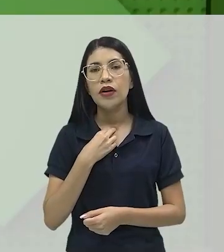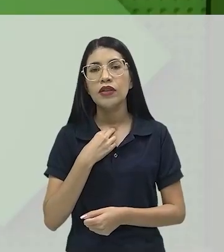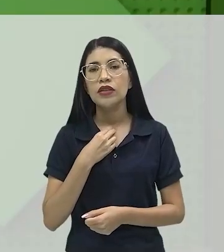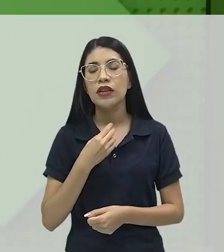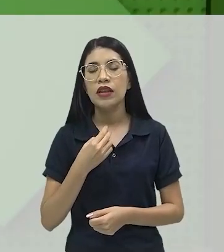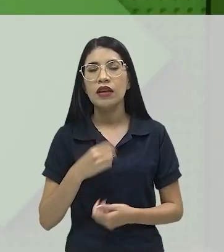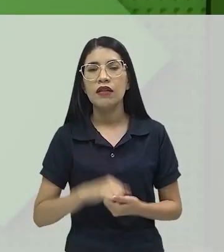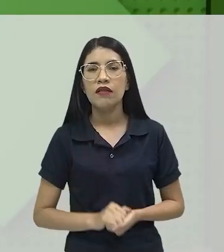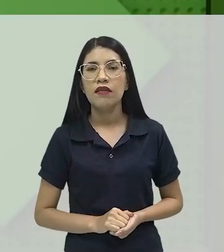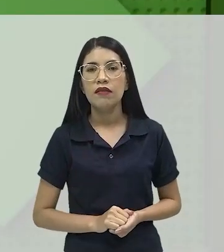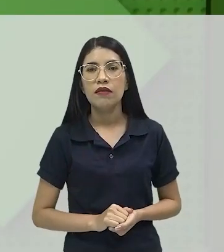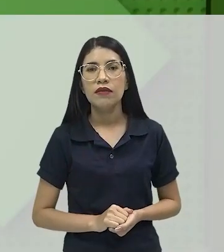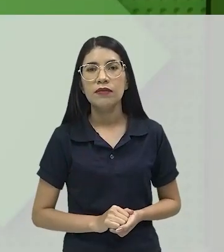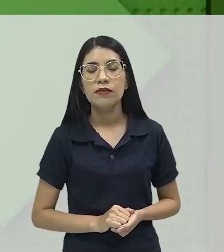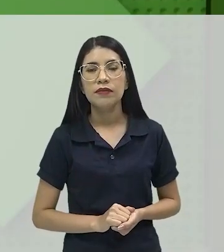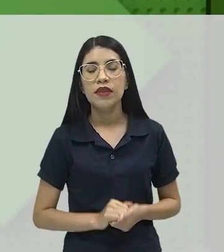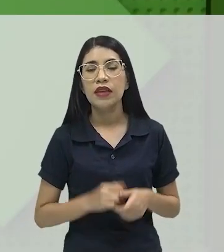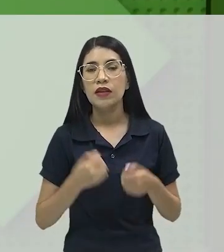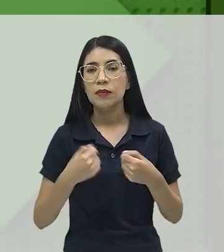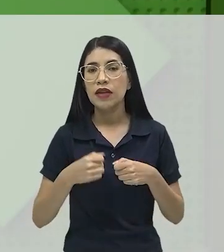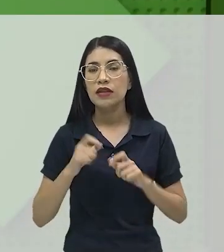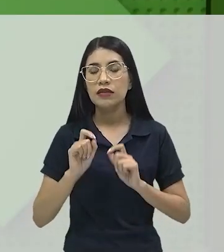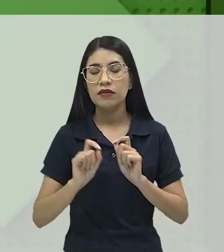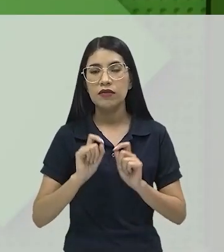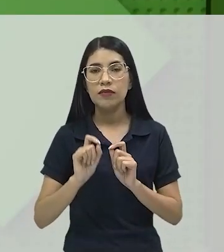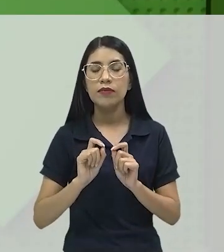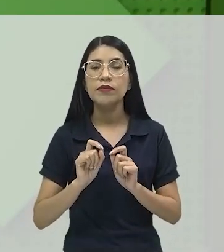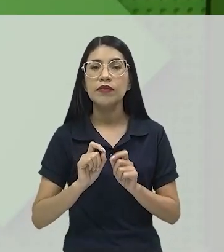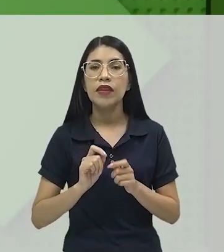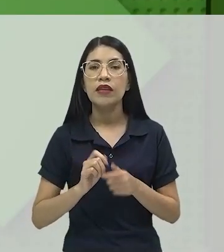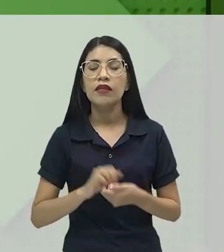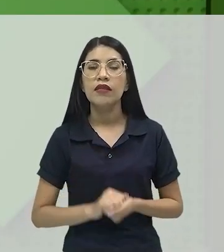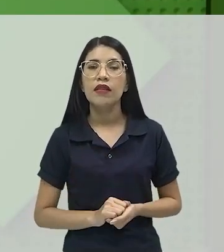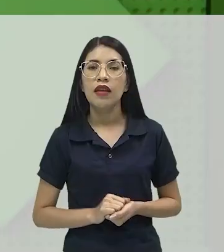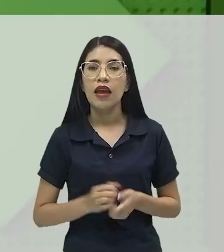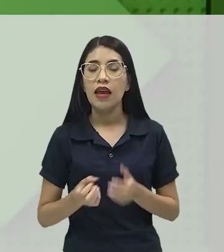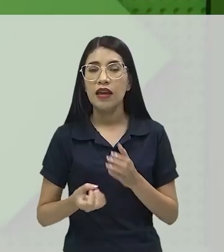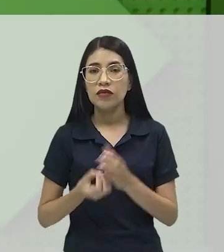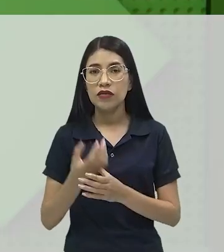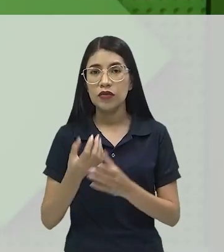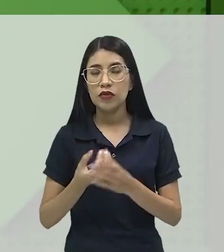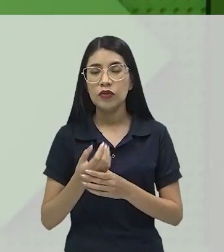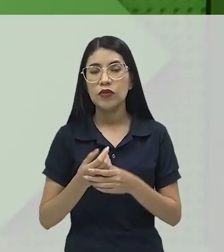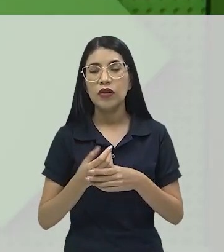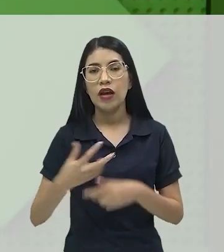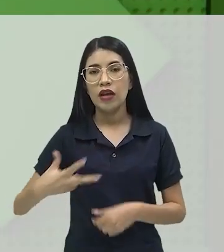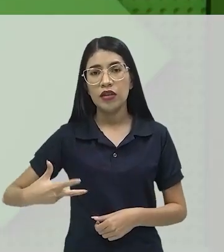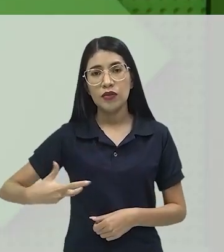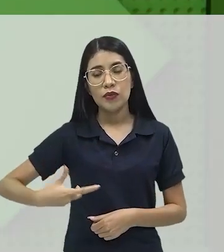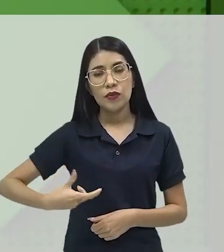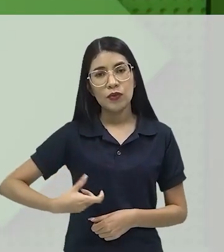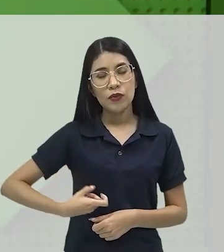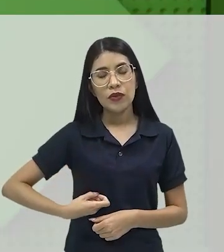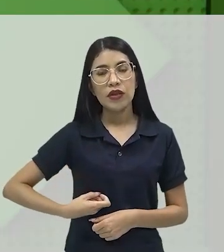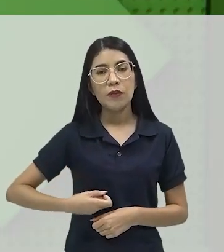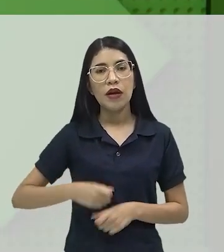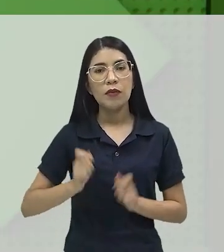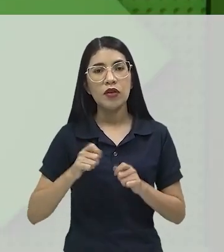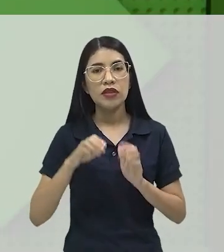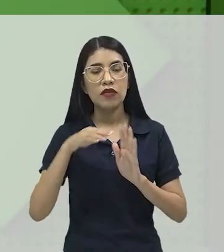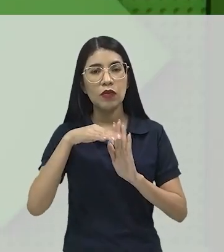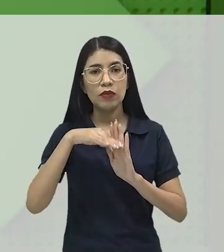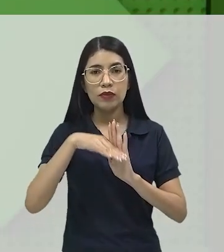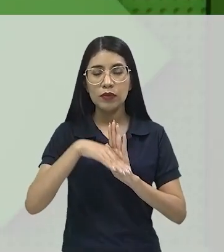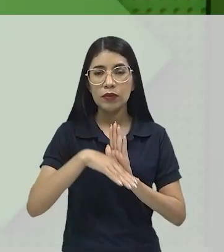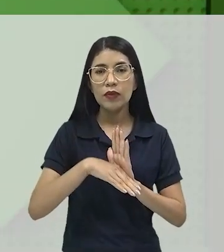sangue não pode ter muita glicose. E aí, o que acontece? É lançada aí a insulina para baixar